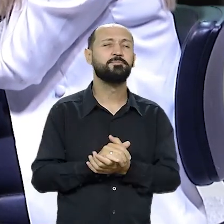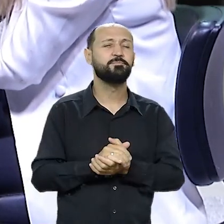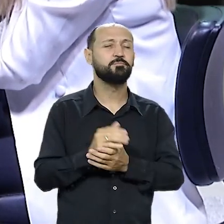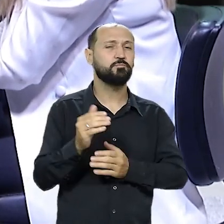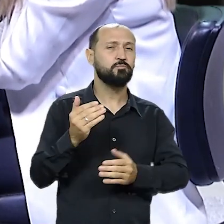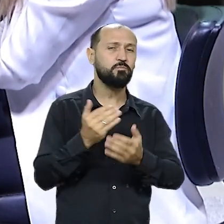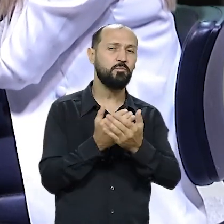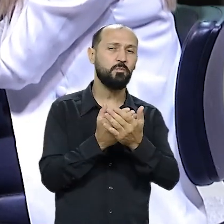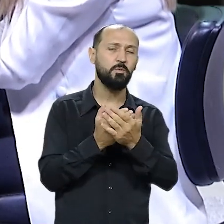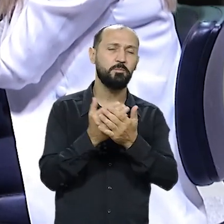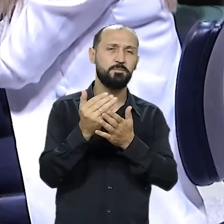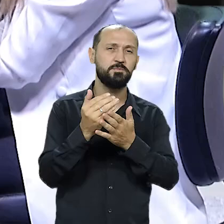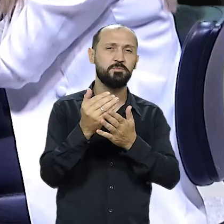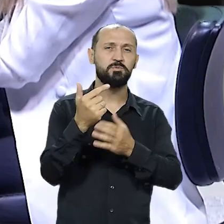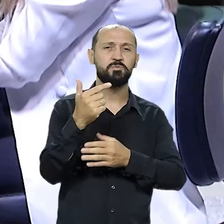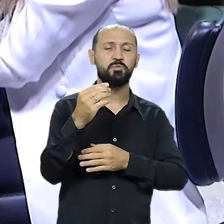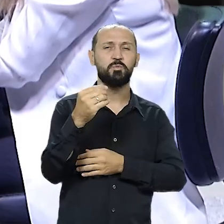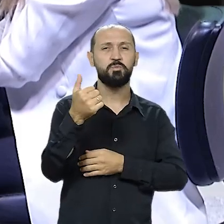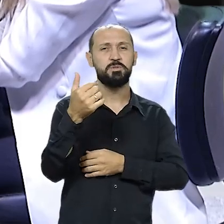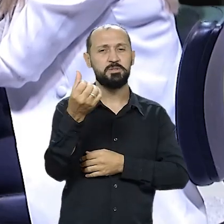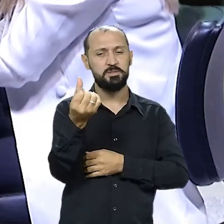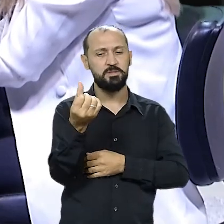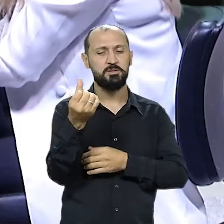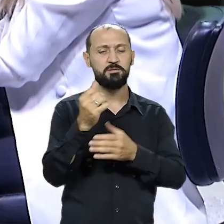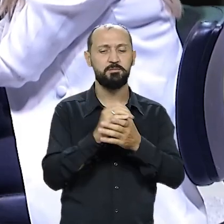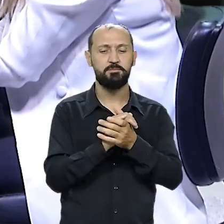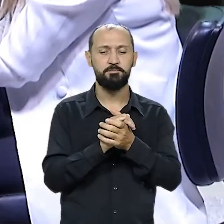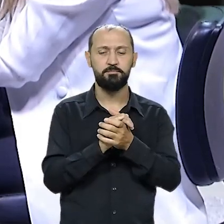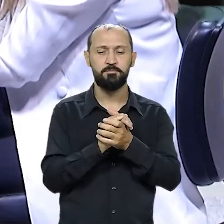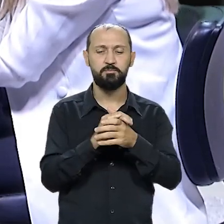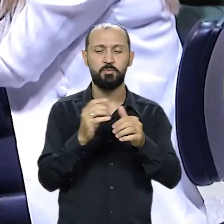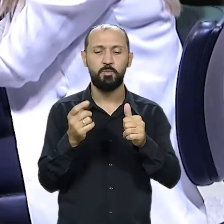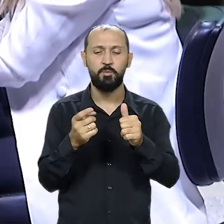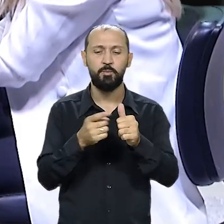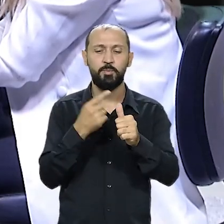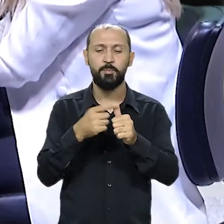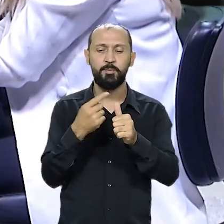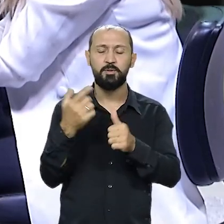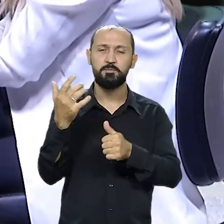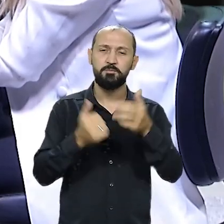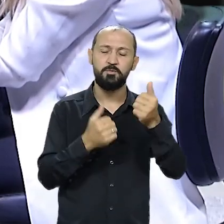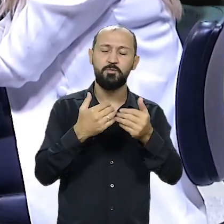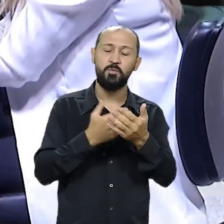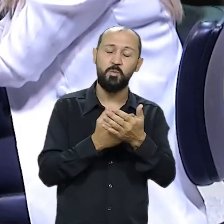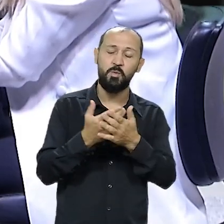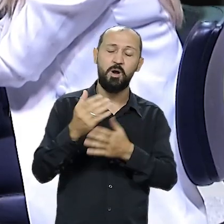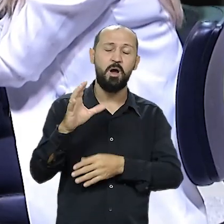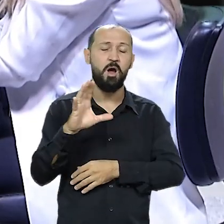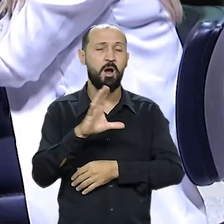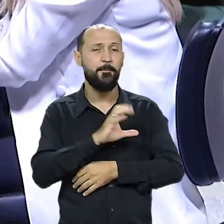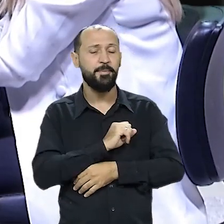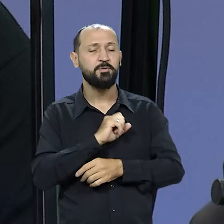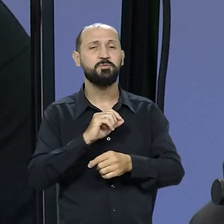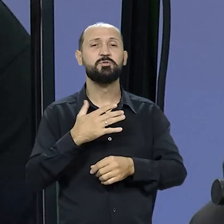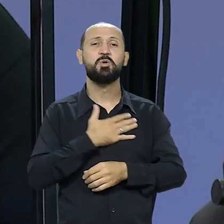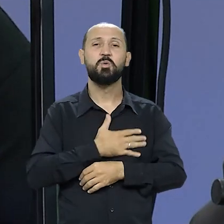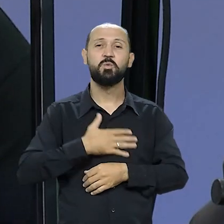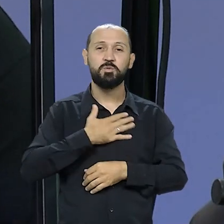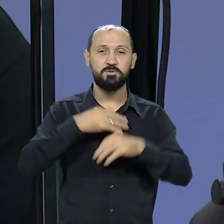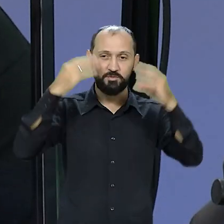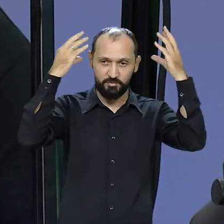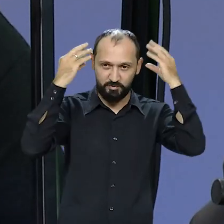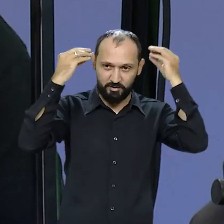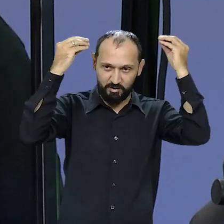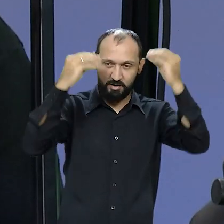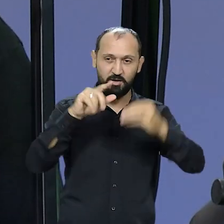tempo? Comecei em 2016 para 2017, entreguei o primeiro leite, e aí fui apaixonando. E aí eu já gostava